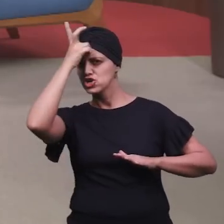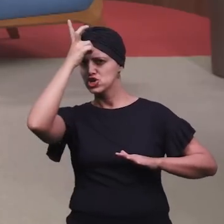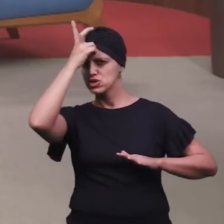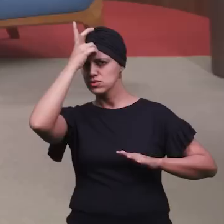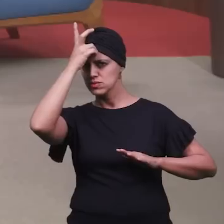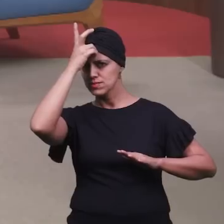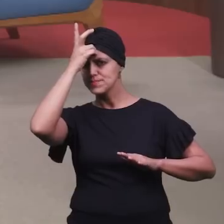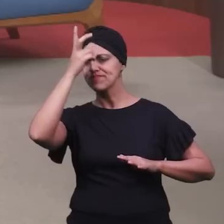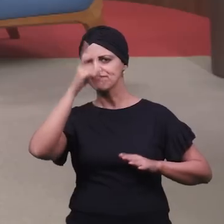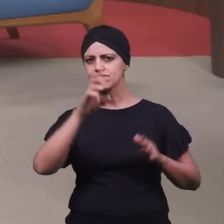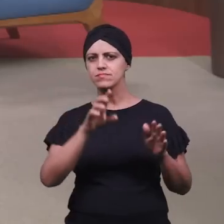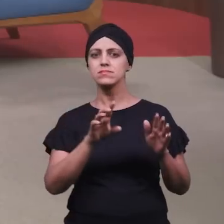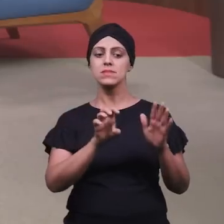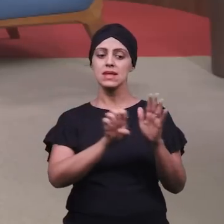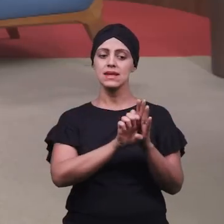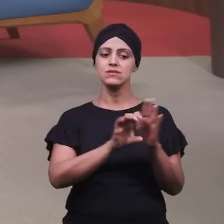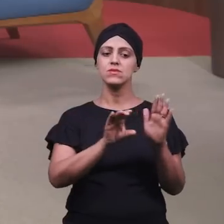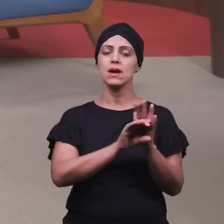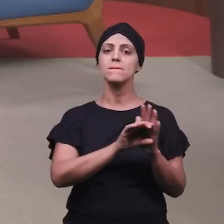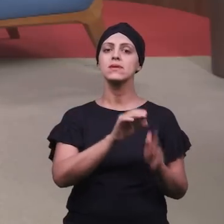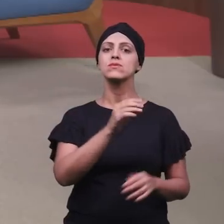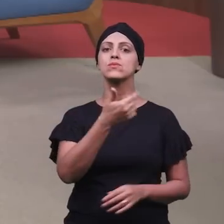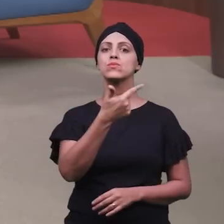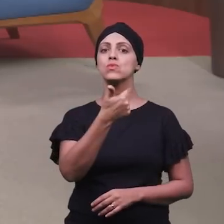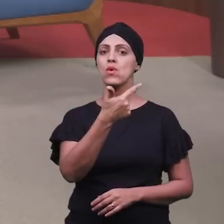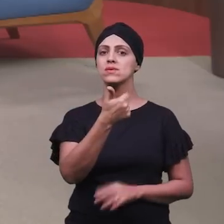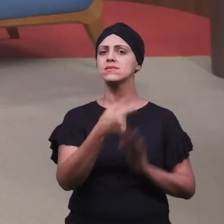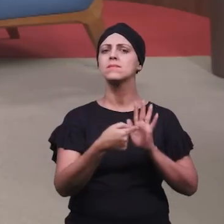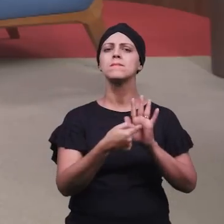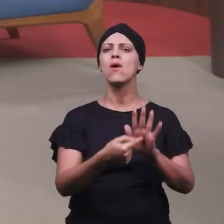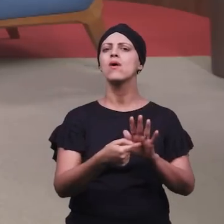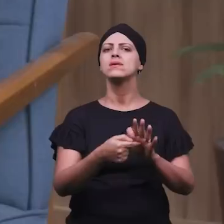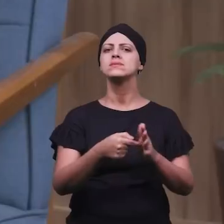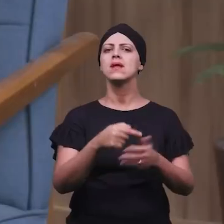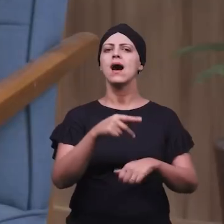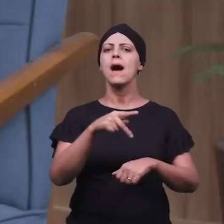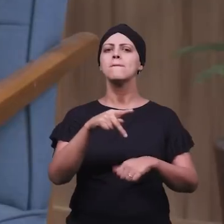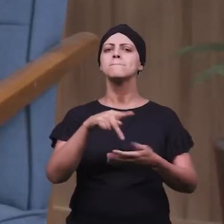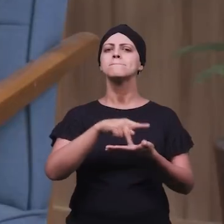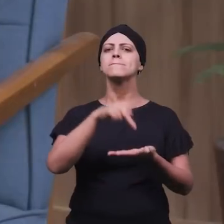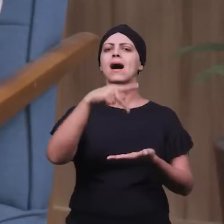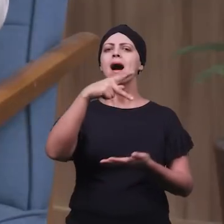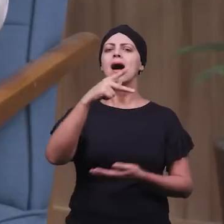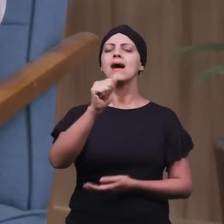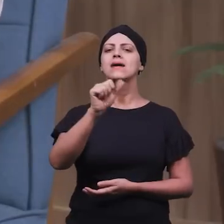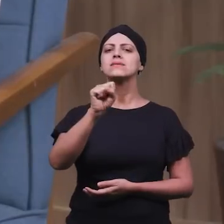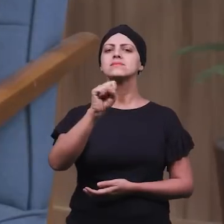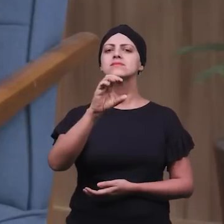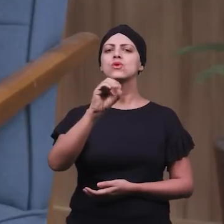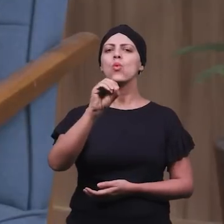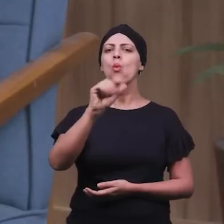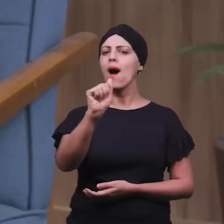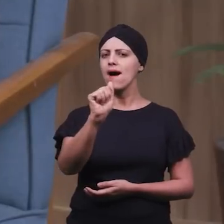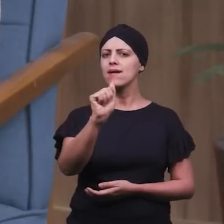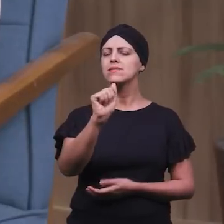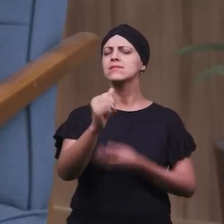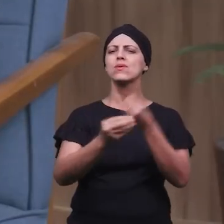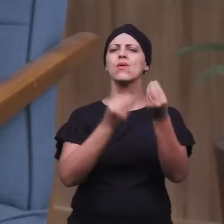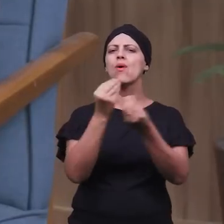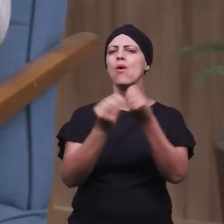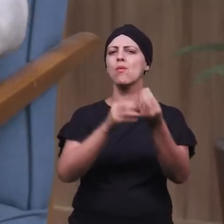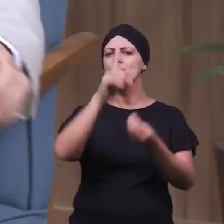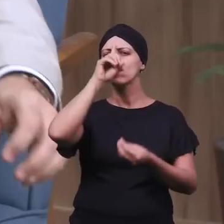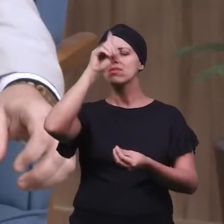do capítulo 12 do livro de Êxodo, que fala sobre a Páscoa, né? A primeira Páscoa ali, instituída por